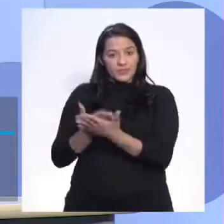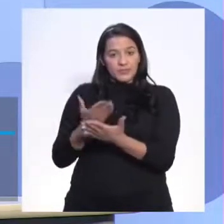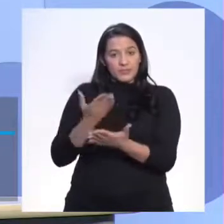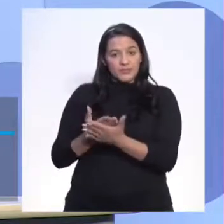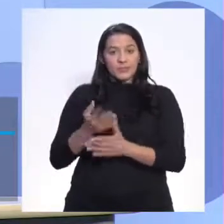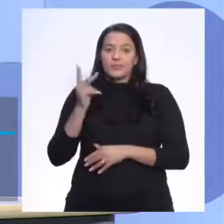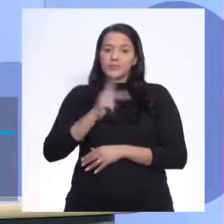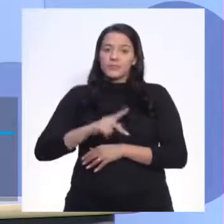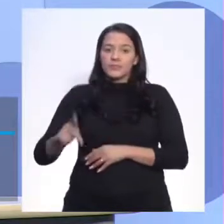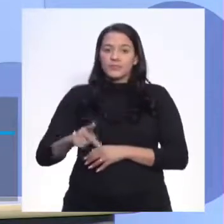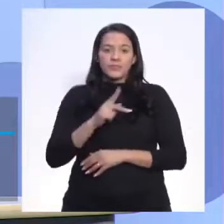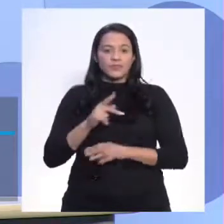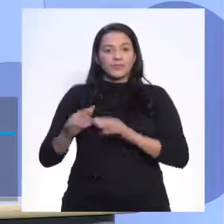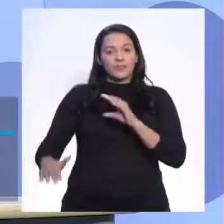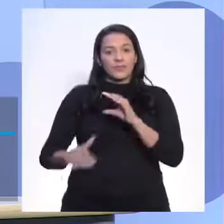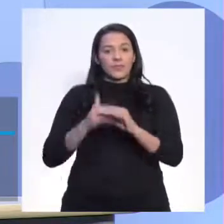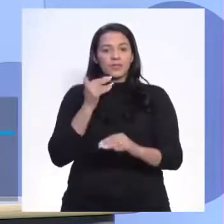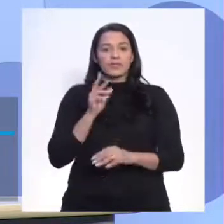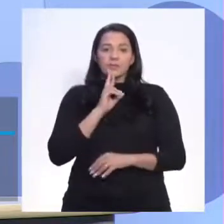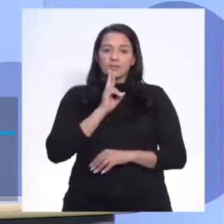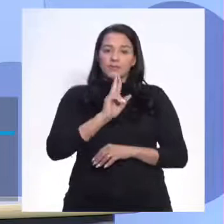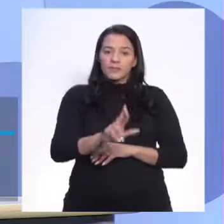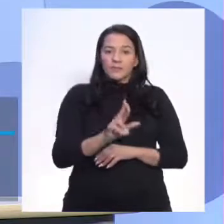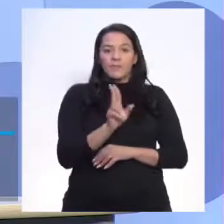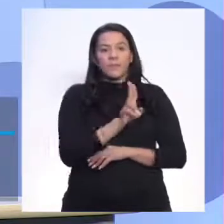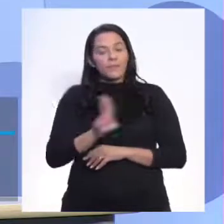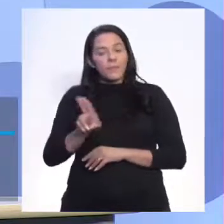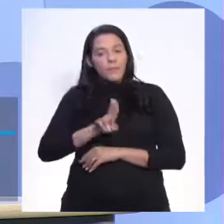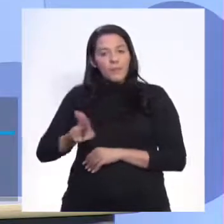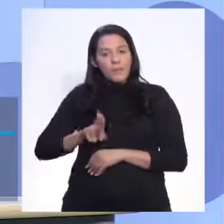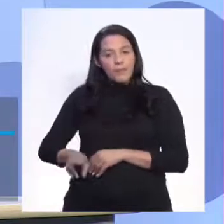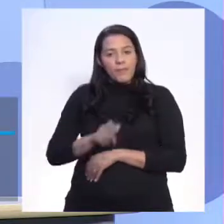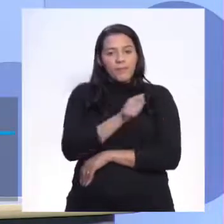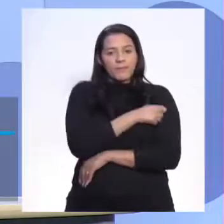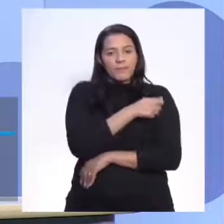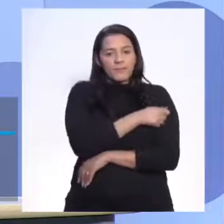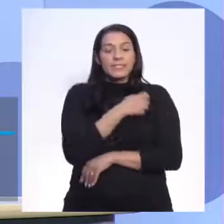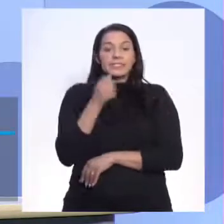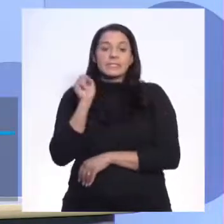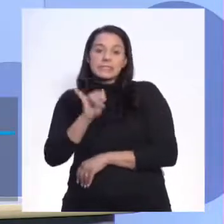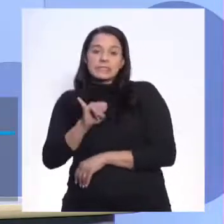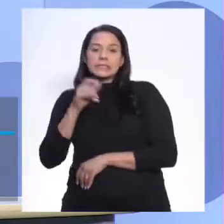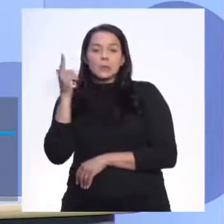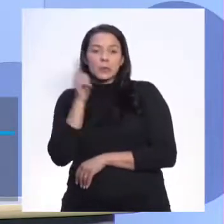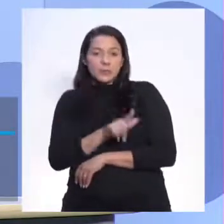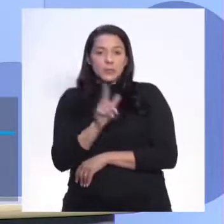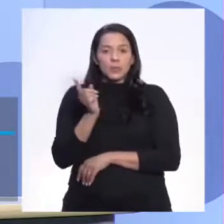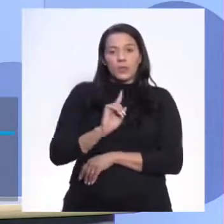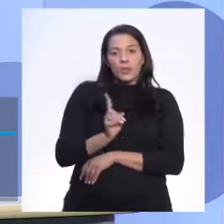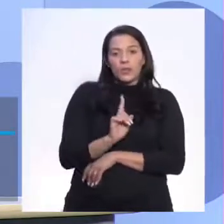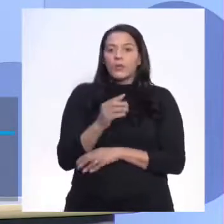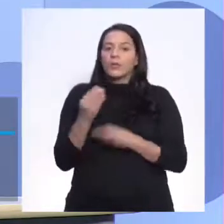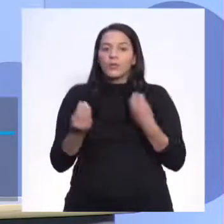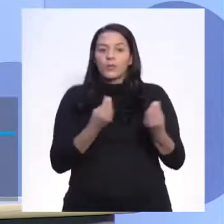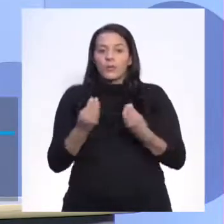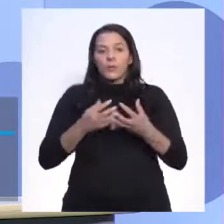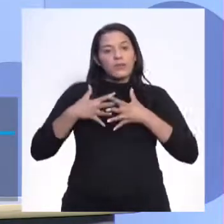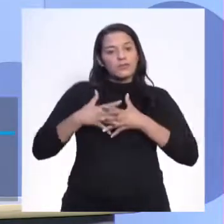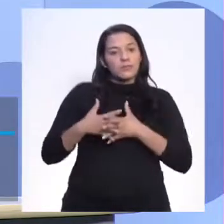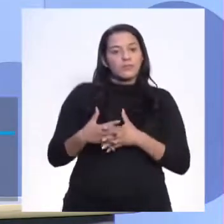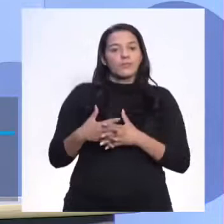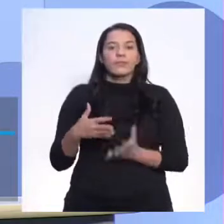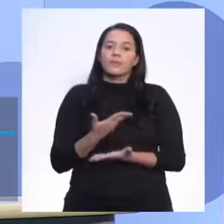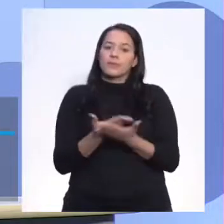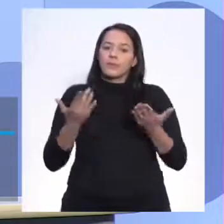Professores, mandem as respostas dos alunos, o nome dos alunos, se eles estão conseguindo ou não fazer a atividade, as dúvidas deles,